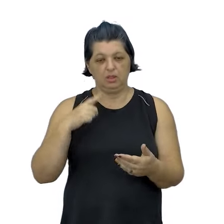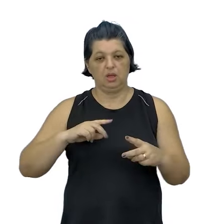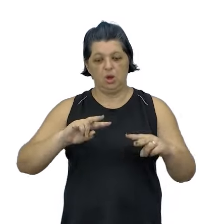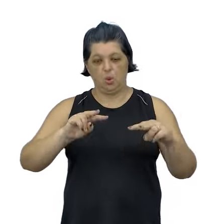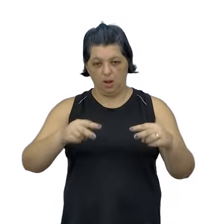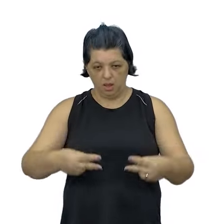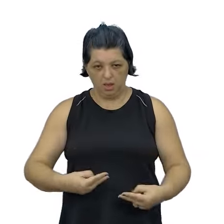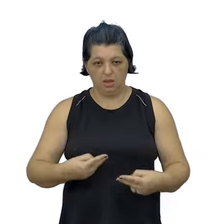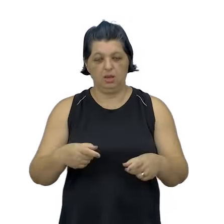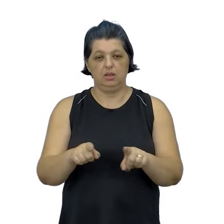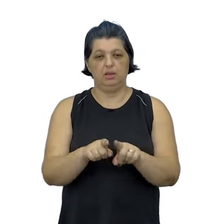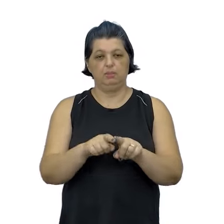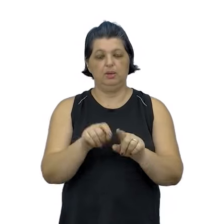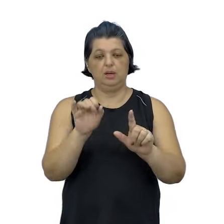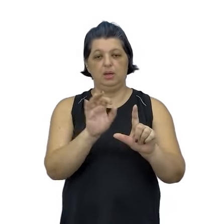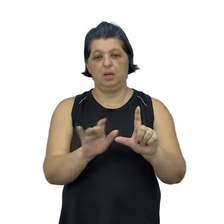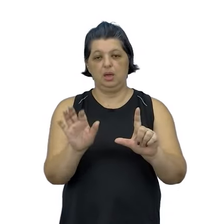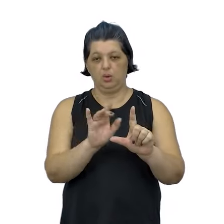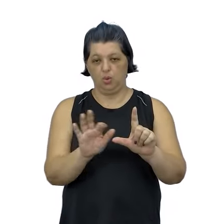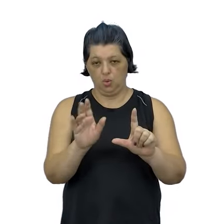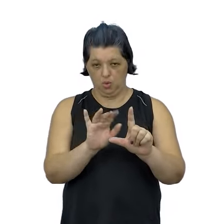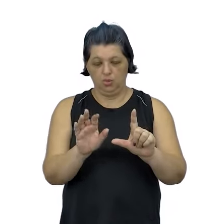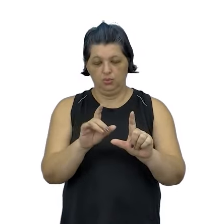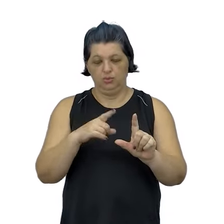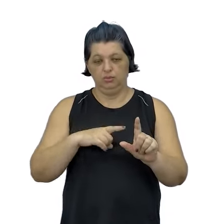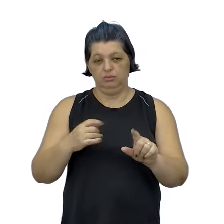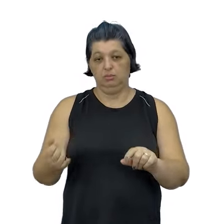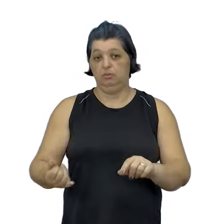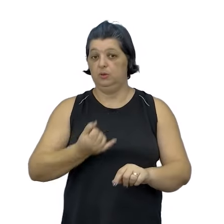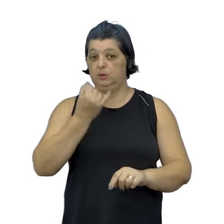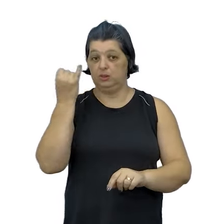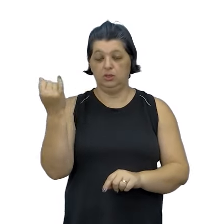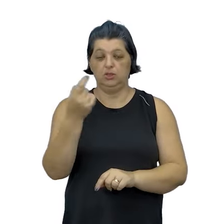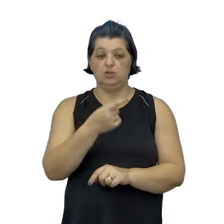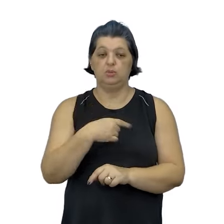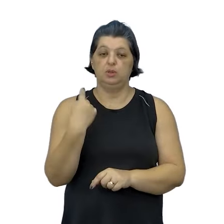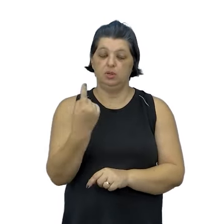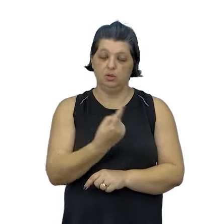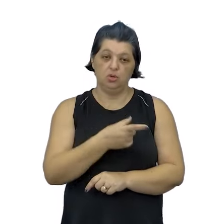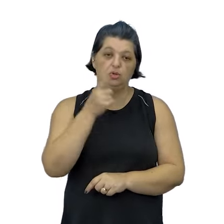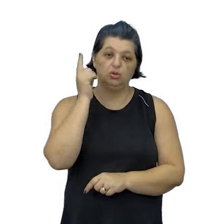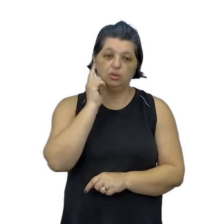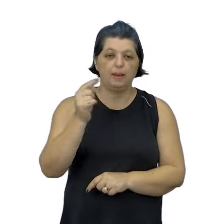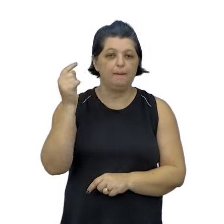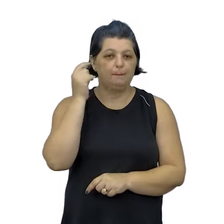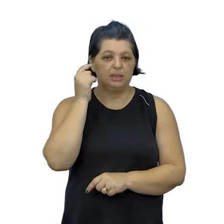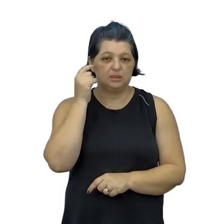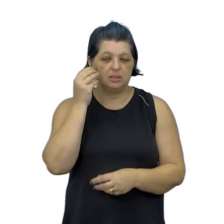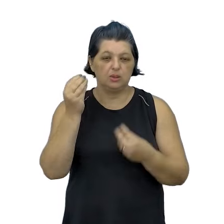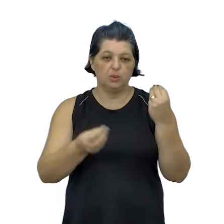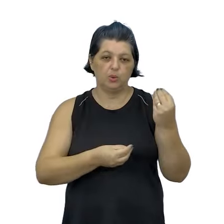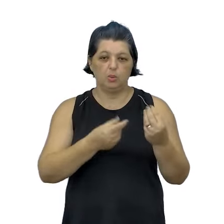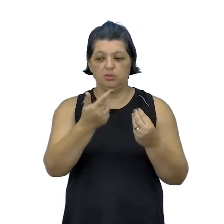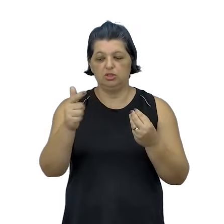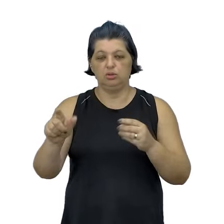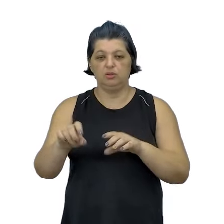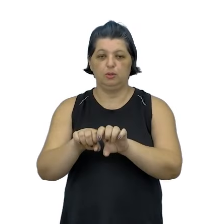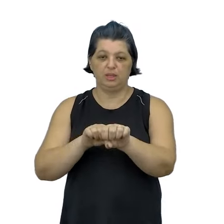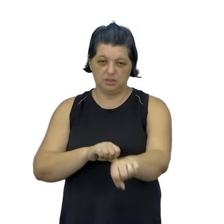link, tem também o QR Code, né? Então, isso é muito importante para que a gente possa pensar nas próximas